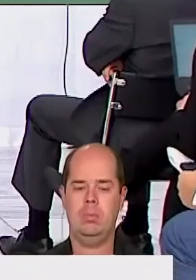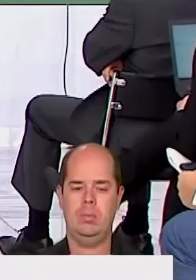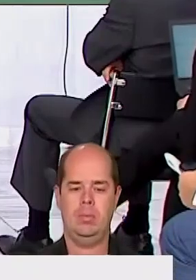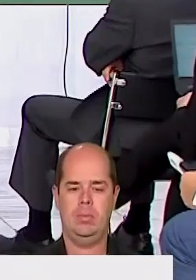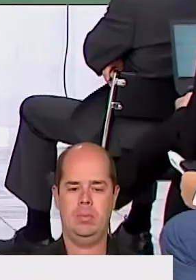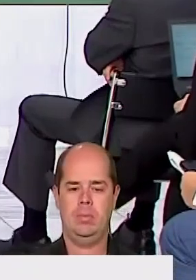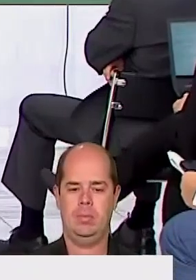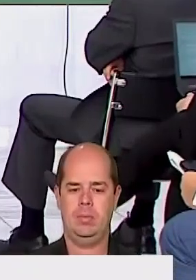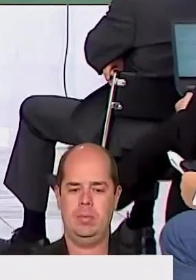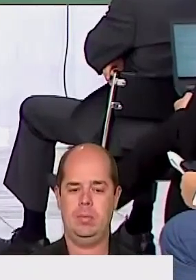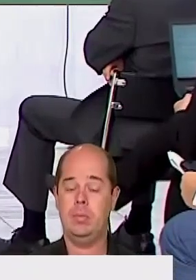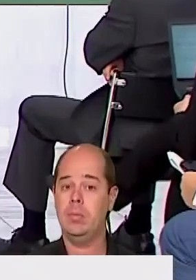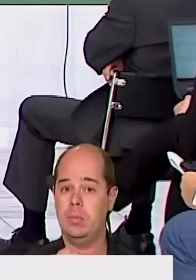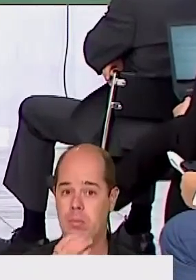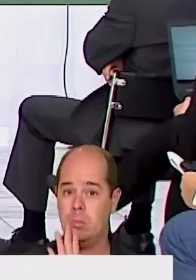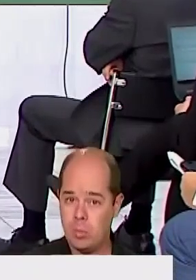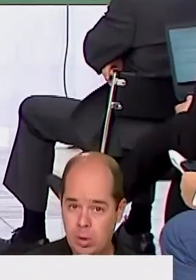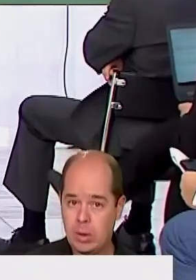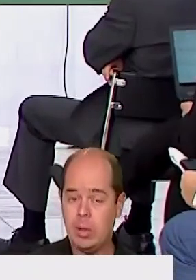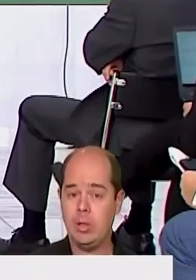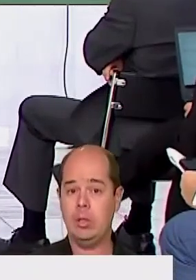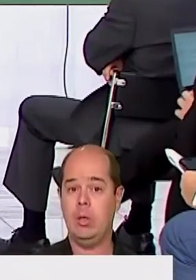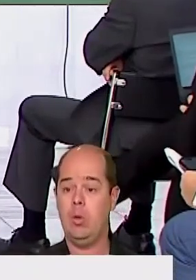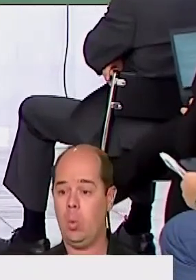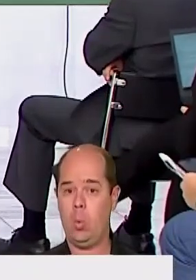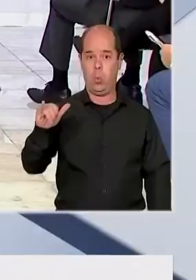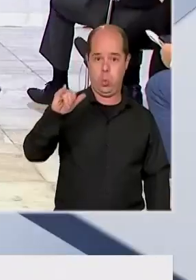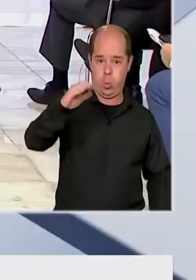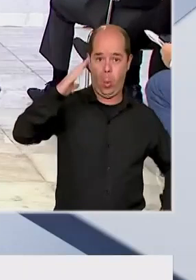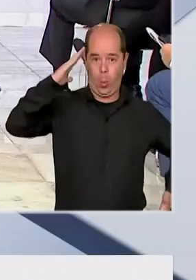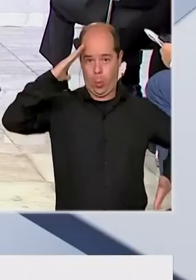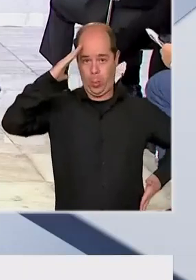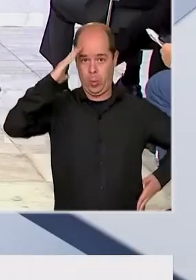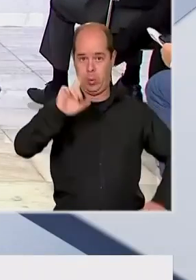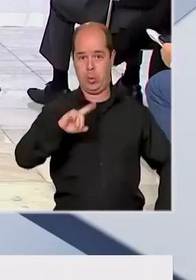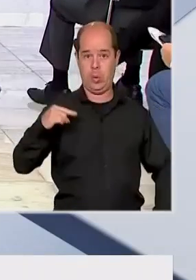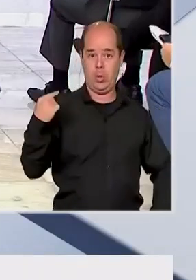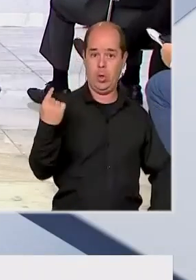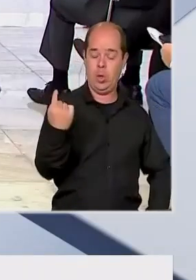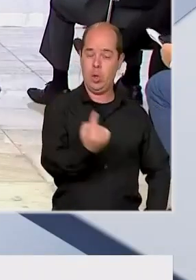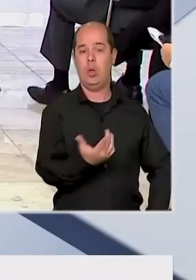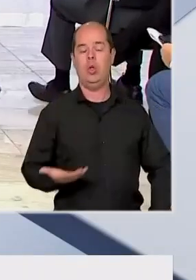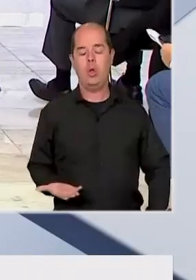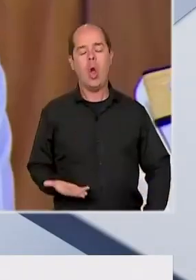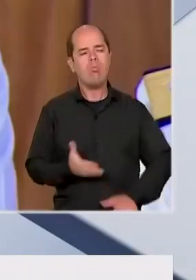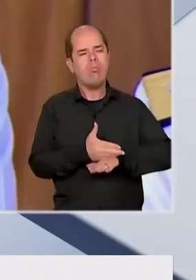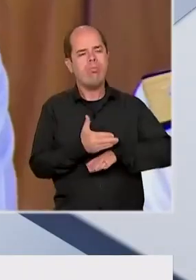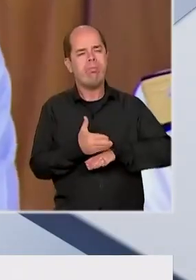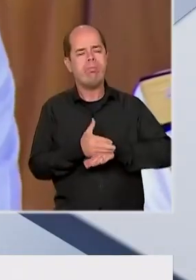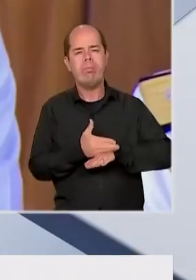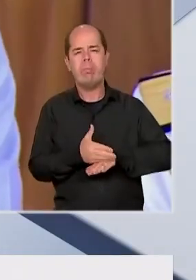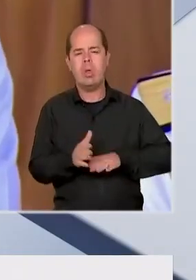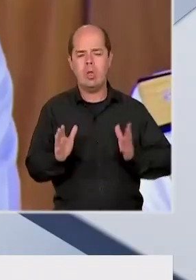B Vamos retomar aqui o nosso debate então sobre esses anúncios que foram feitos agora pelo Governo Federal né da da implantação de uma glo no